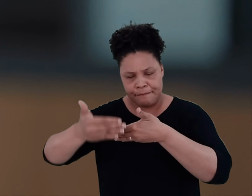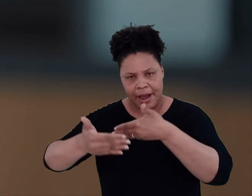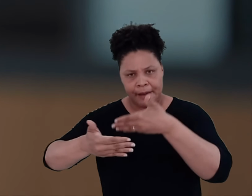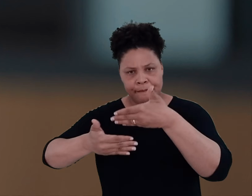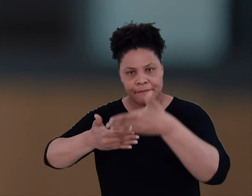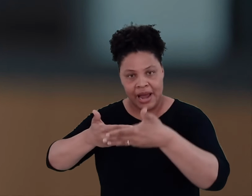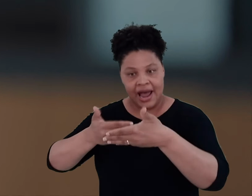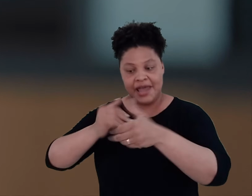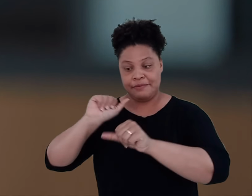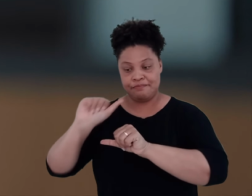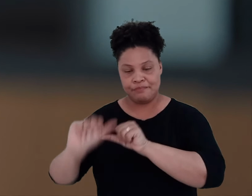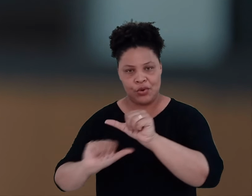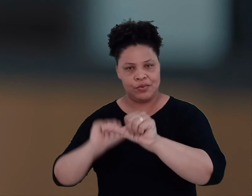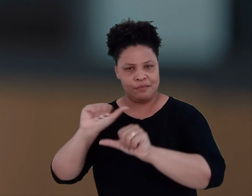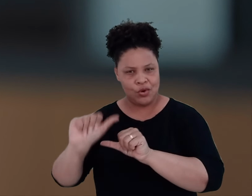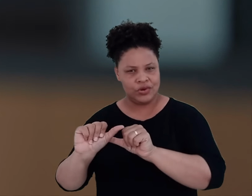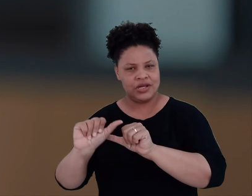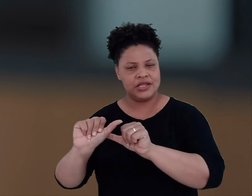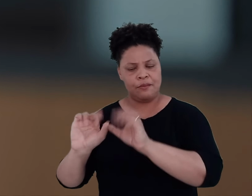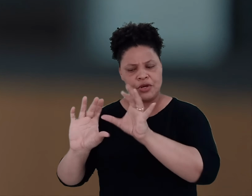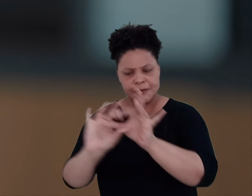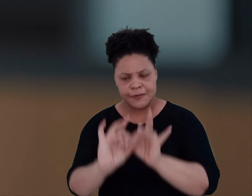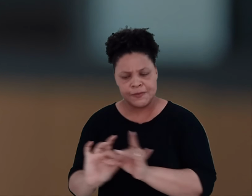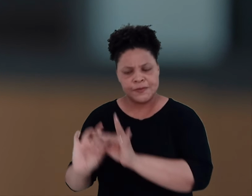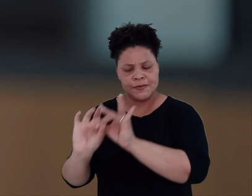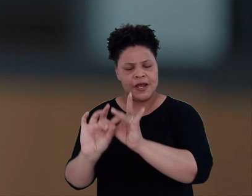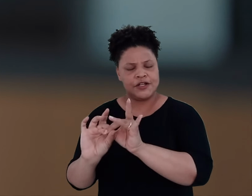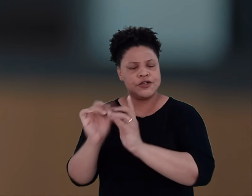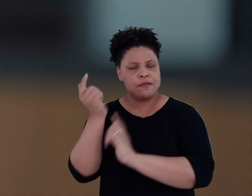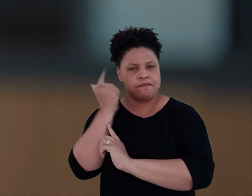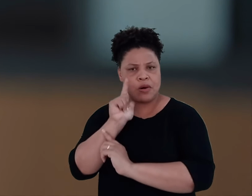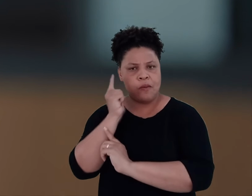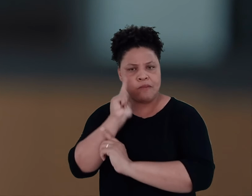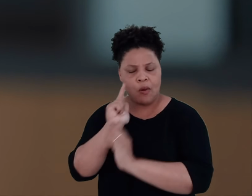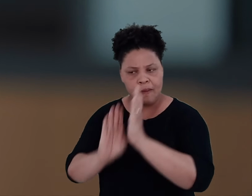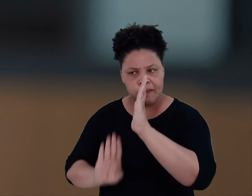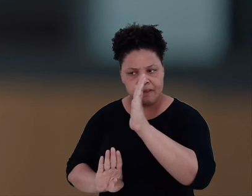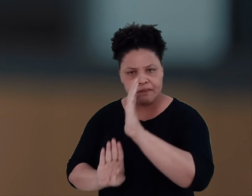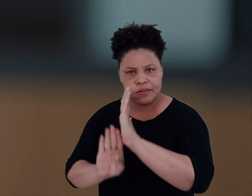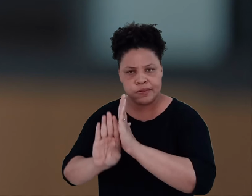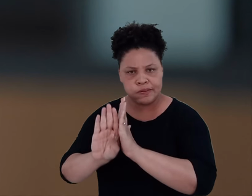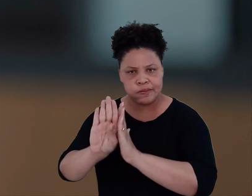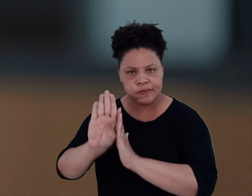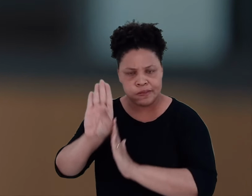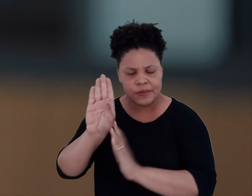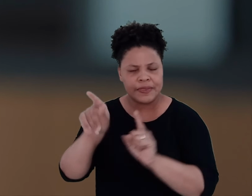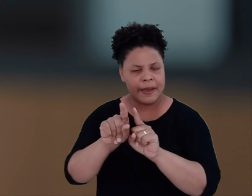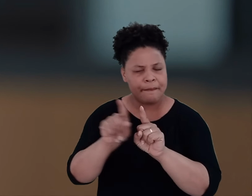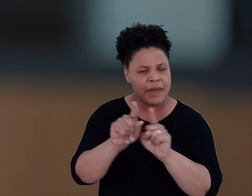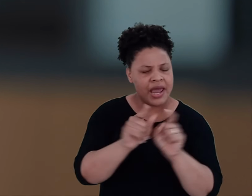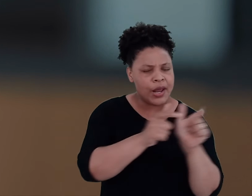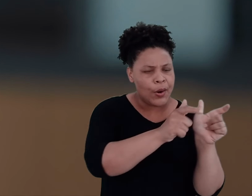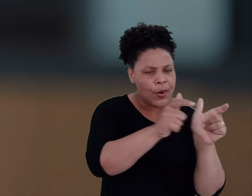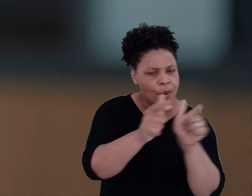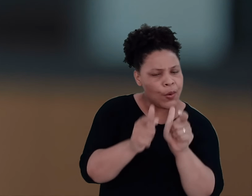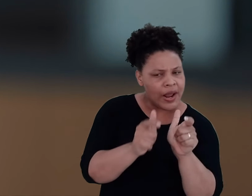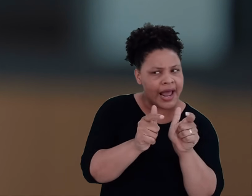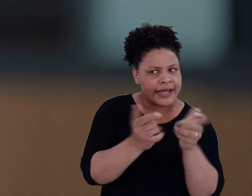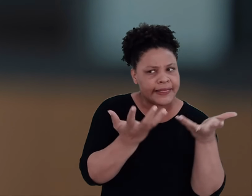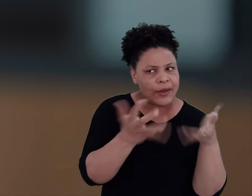nossa movimentação sempre gera efeitos, resultando em conquistas e também reações de setores que não querem as mudanças que